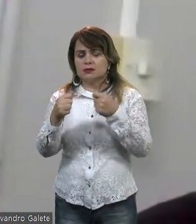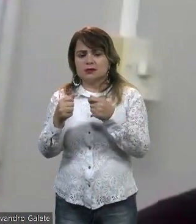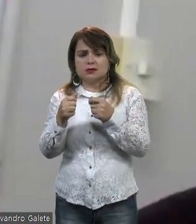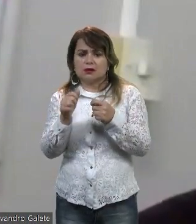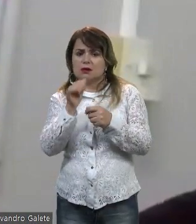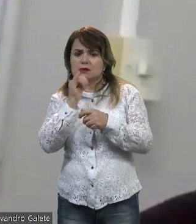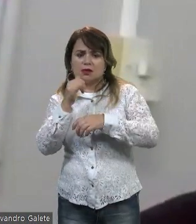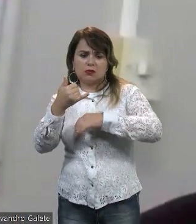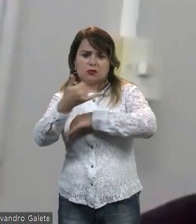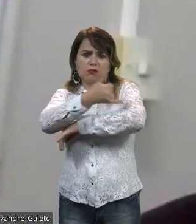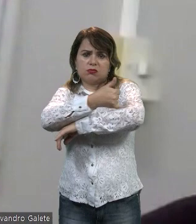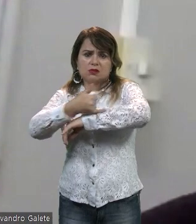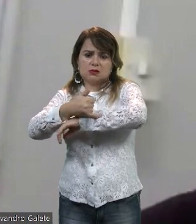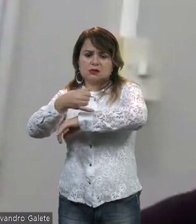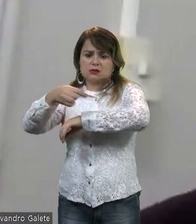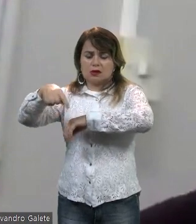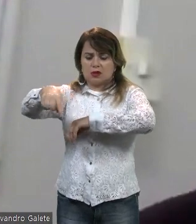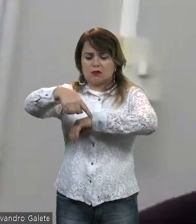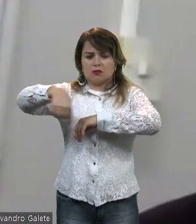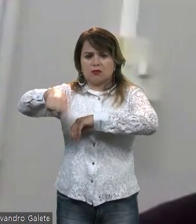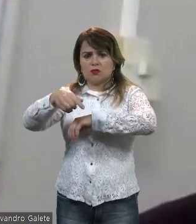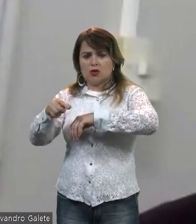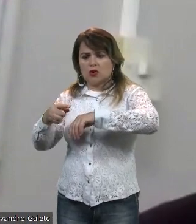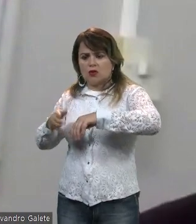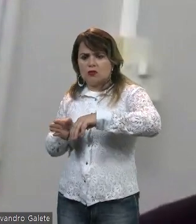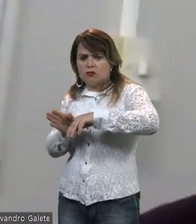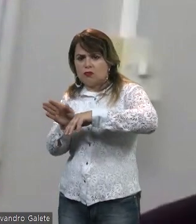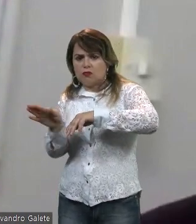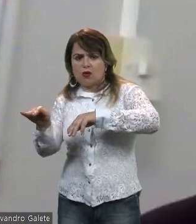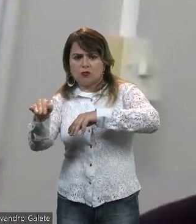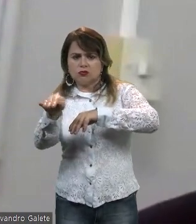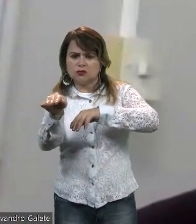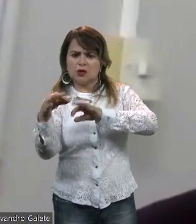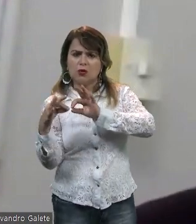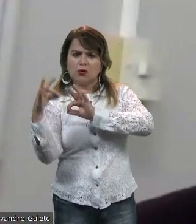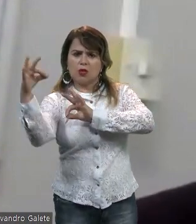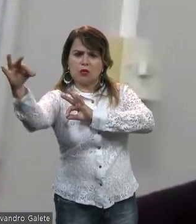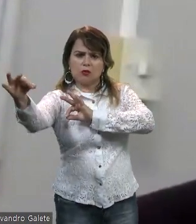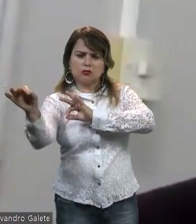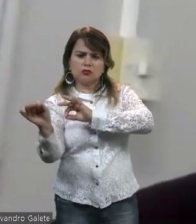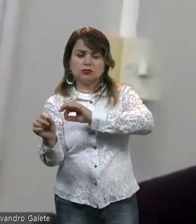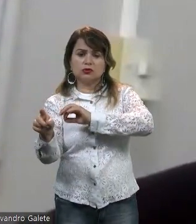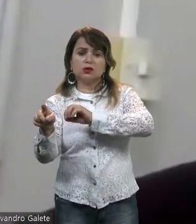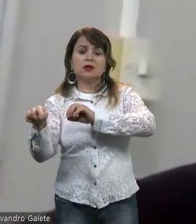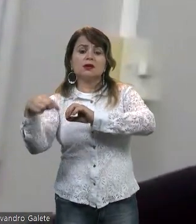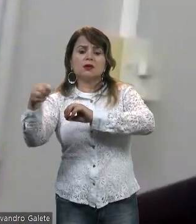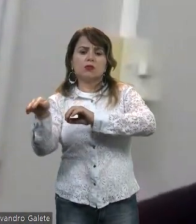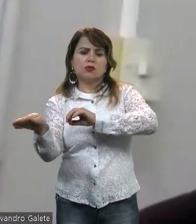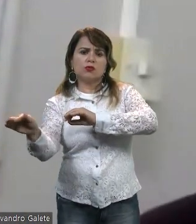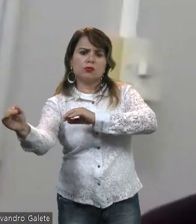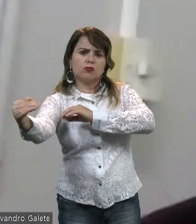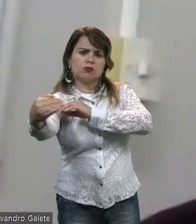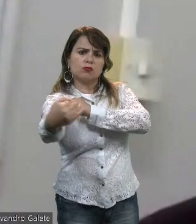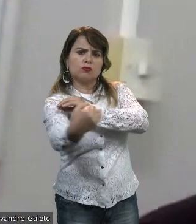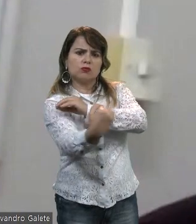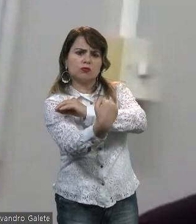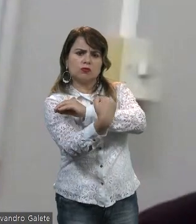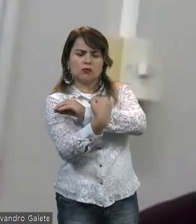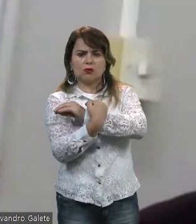destino, nas suas lavouras. Familiares que trabalham aqui e que necessitam dessa